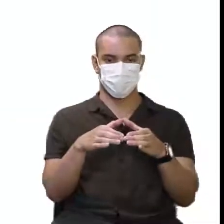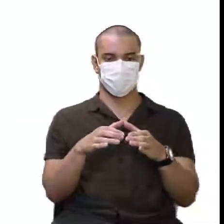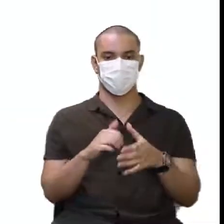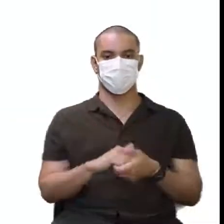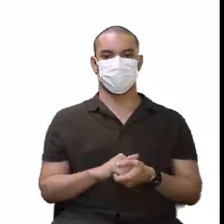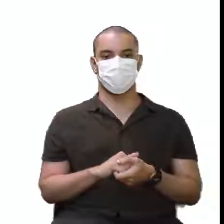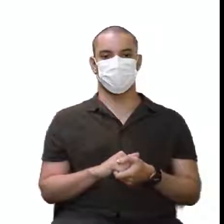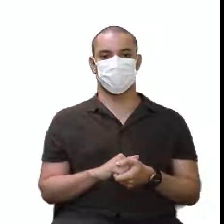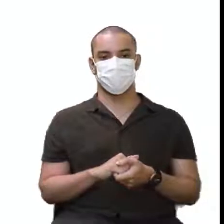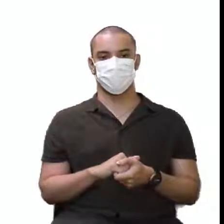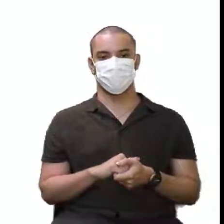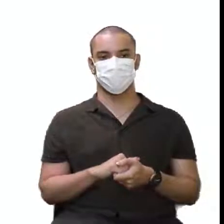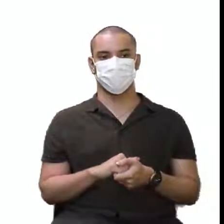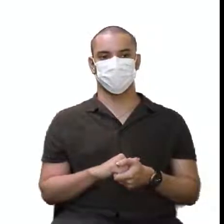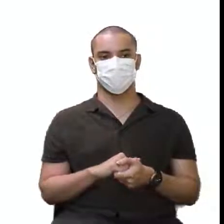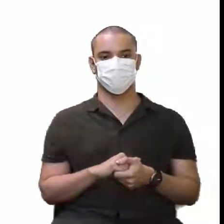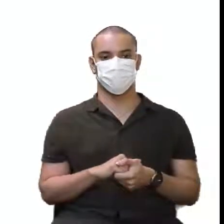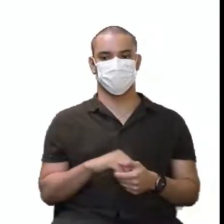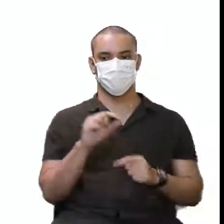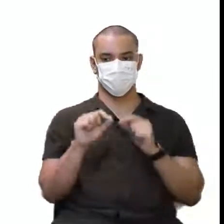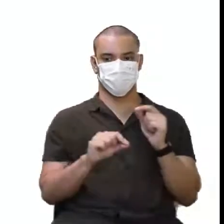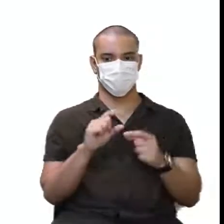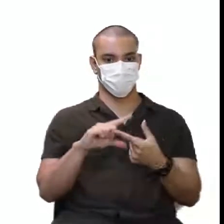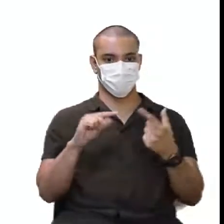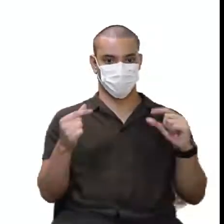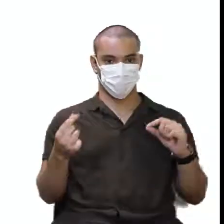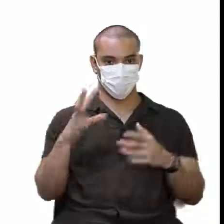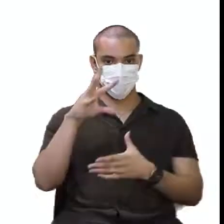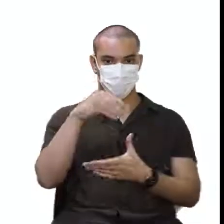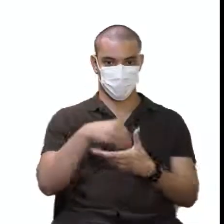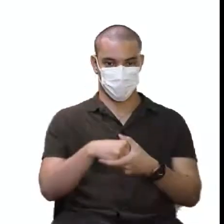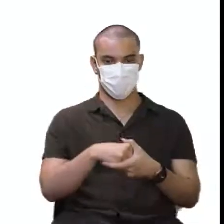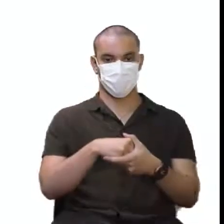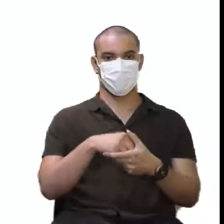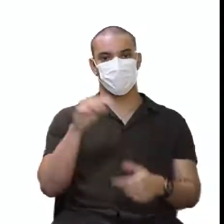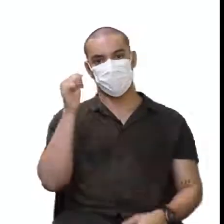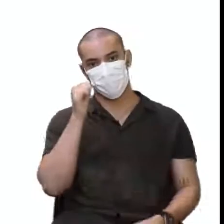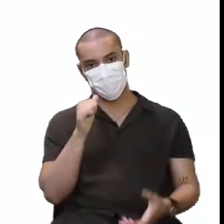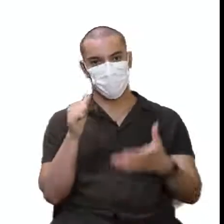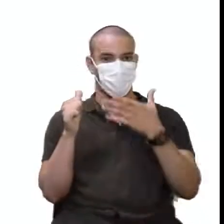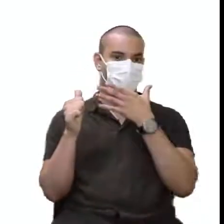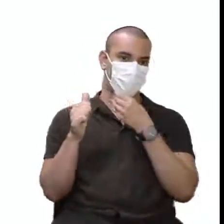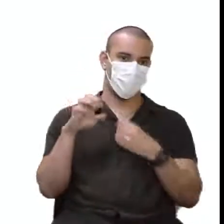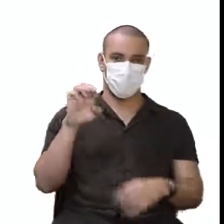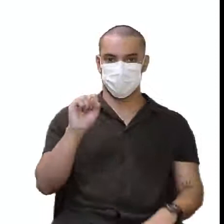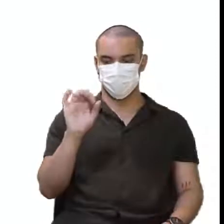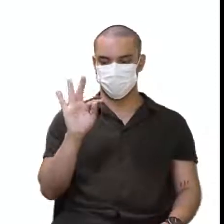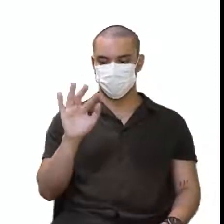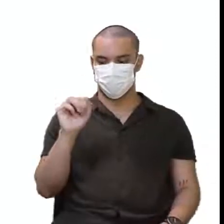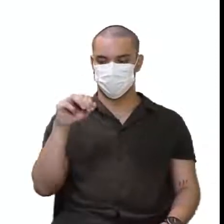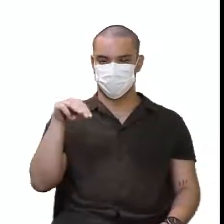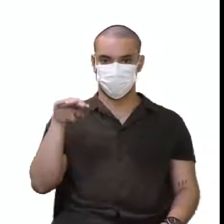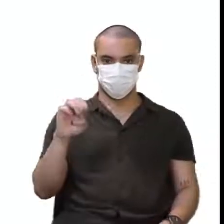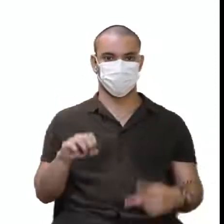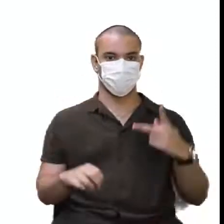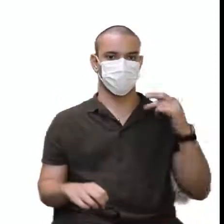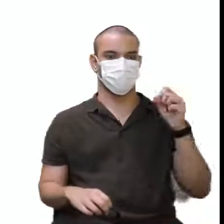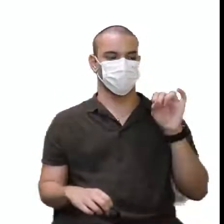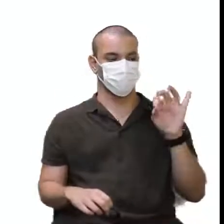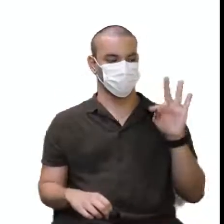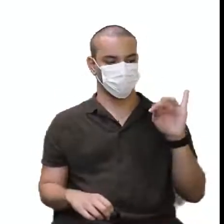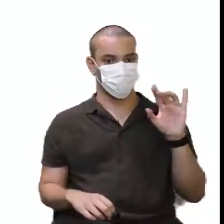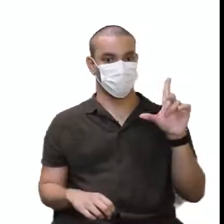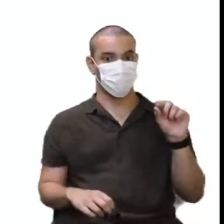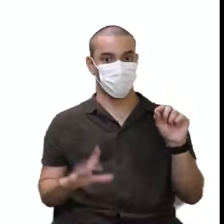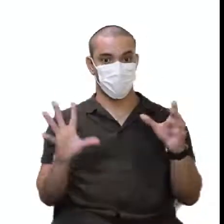espécie cujos estruturas reprodutivas, masculino e feminino, estame e pistilos, estão no mesmo indivíduo, nós temos